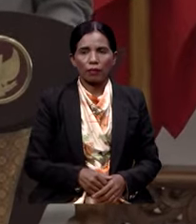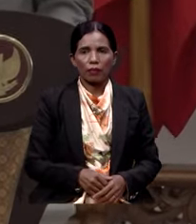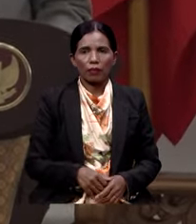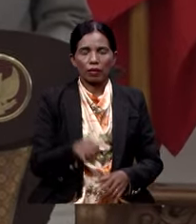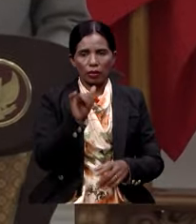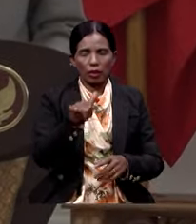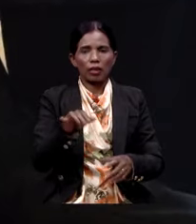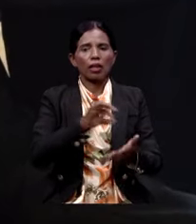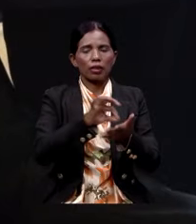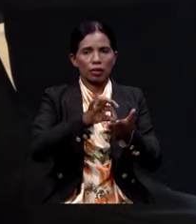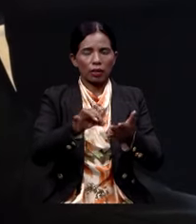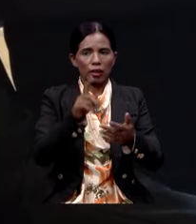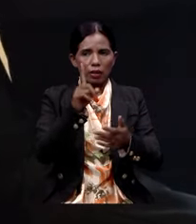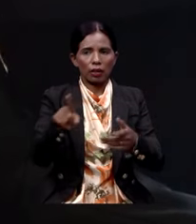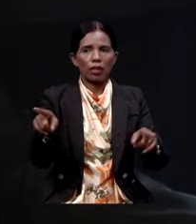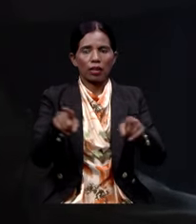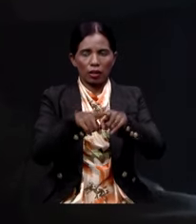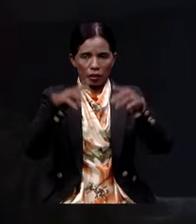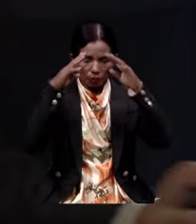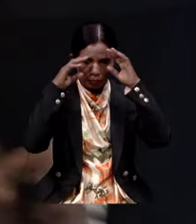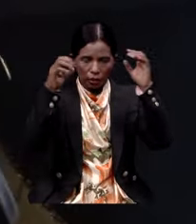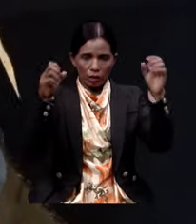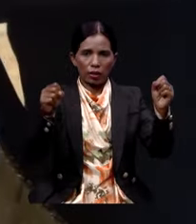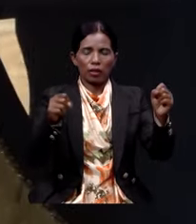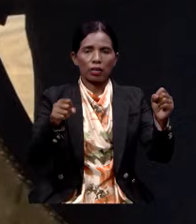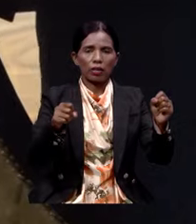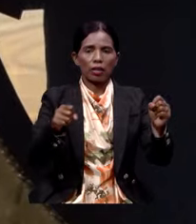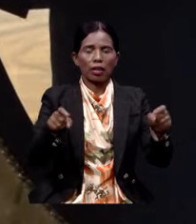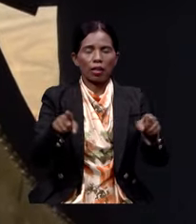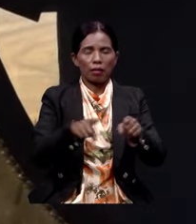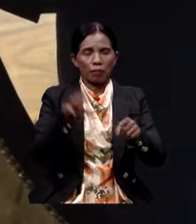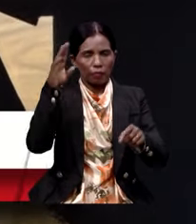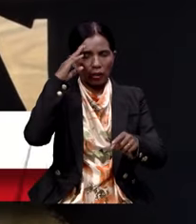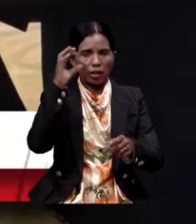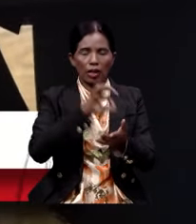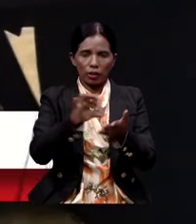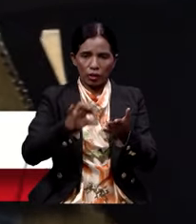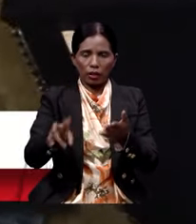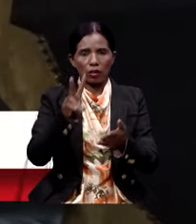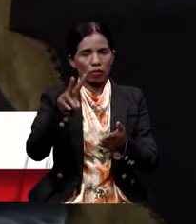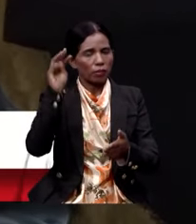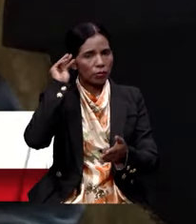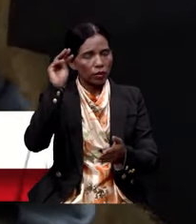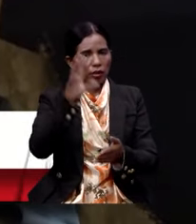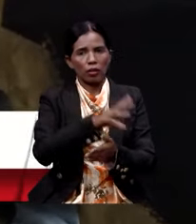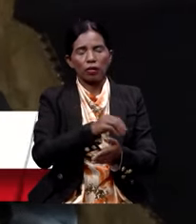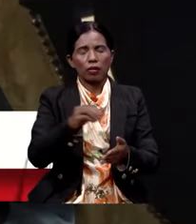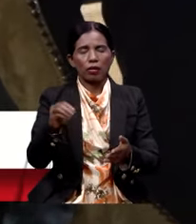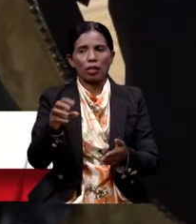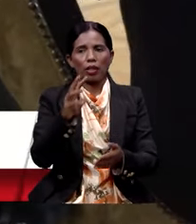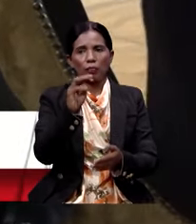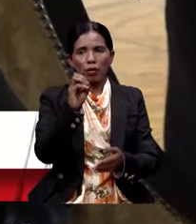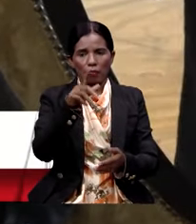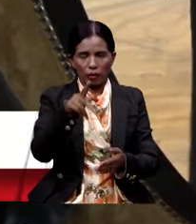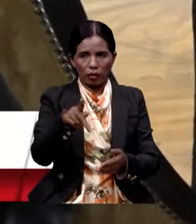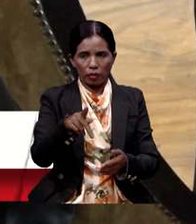convida entre o Ministério do Planejamento e Investimento Estratégico, o Ministério das Obras Públicas